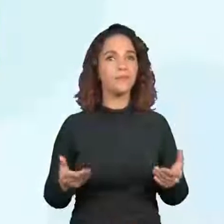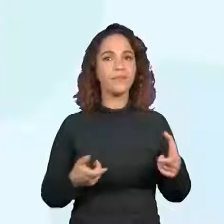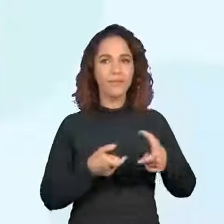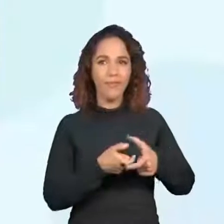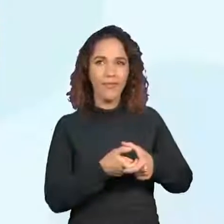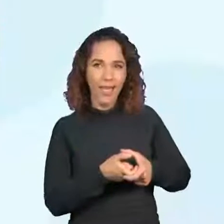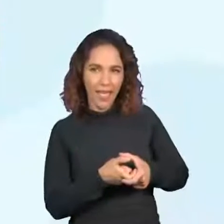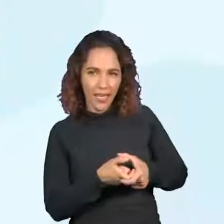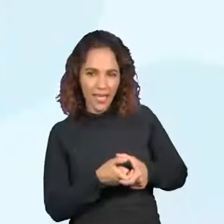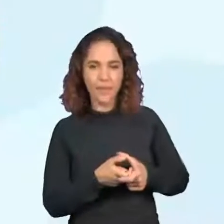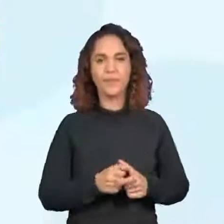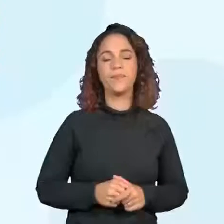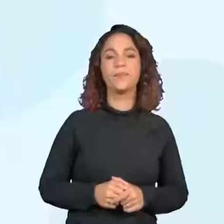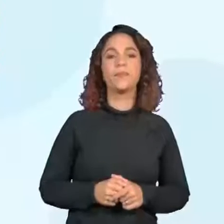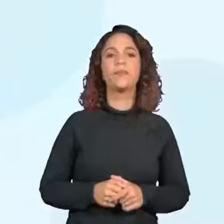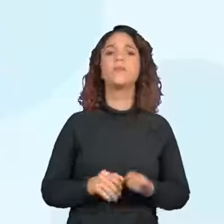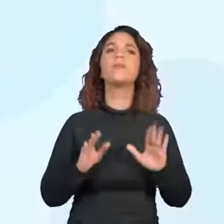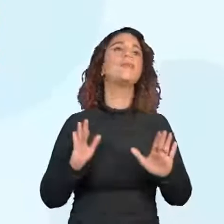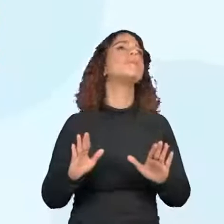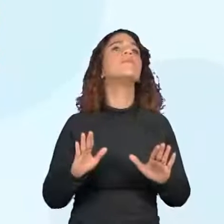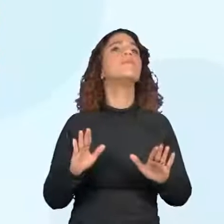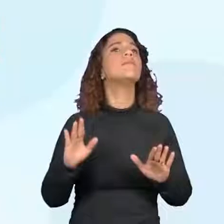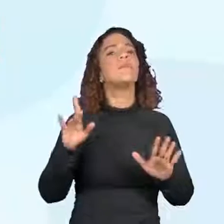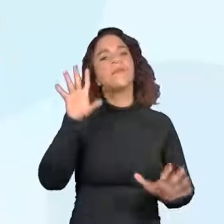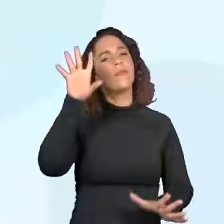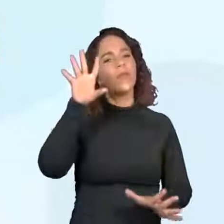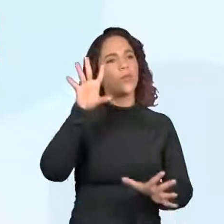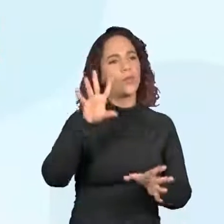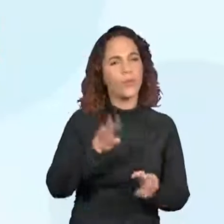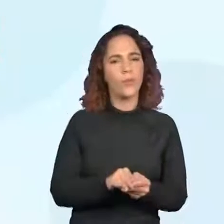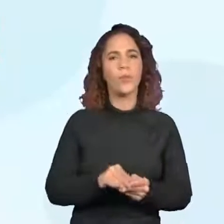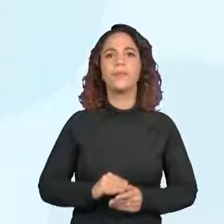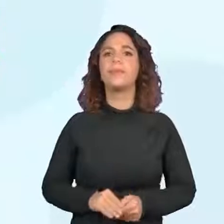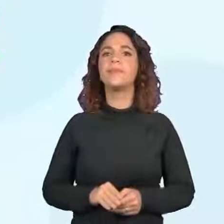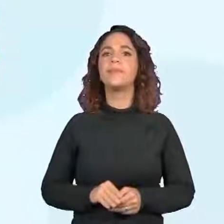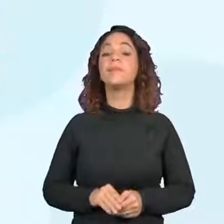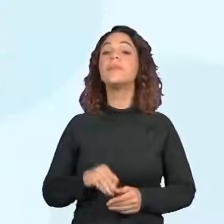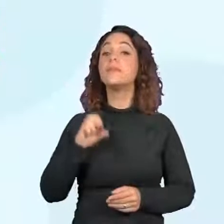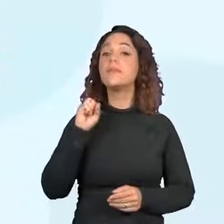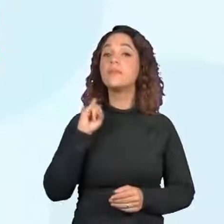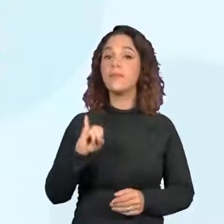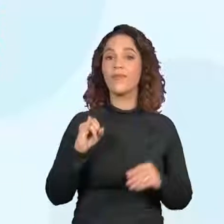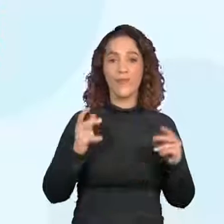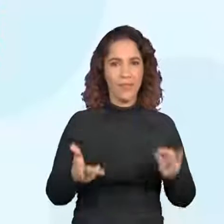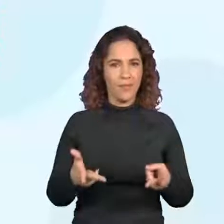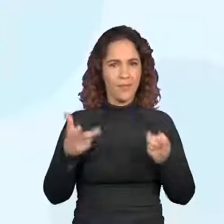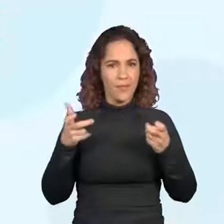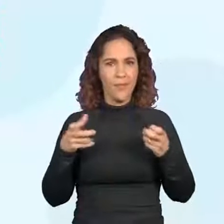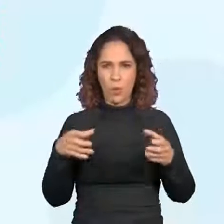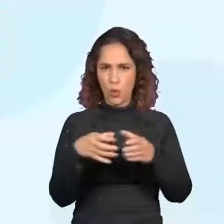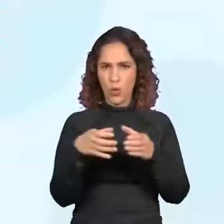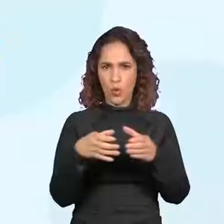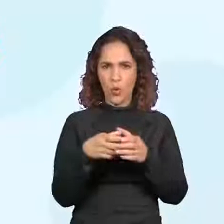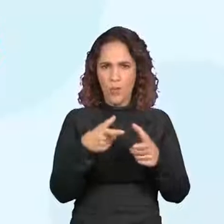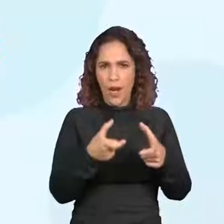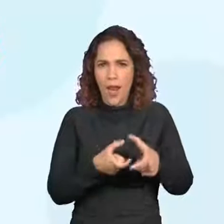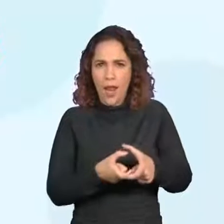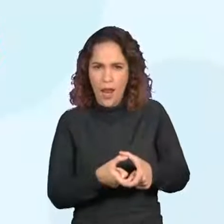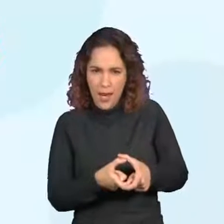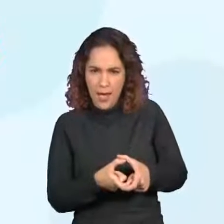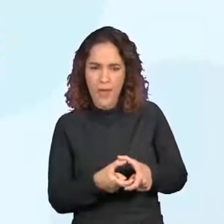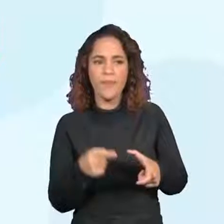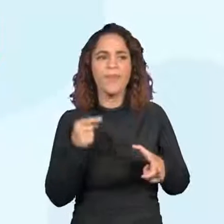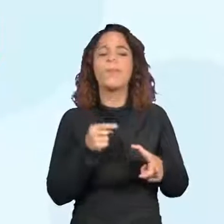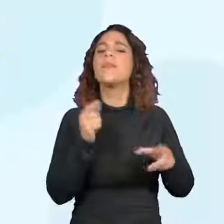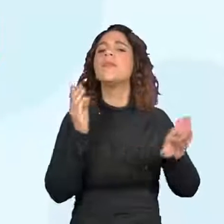Minorias. Objetivamente, quando identificamos um grupo como minoria, descobrimos que ele não